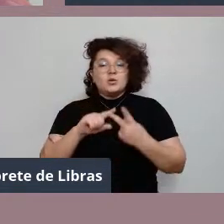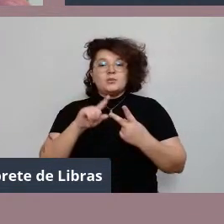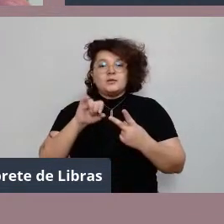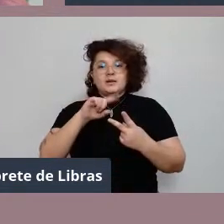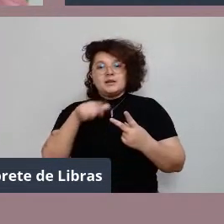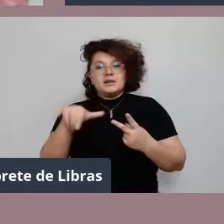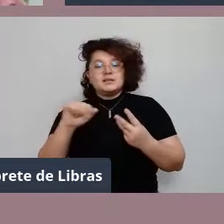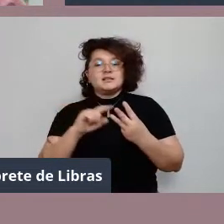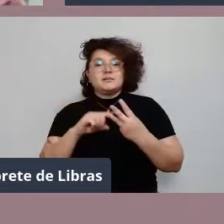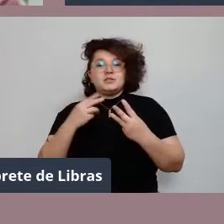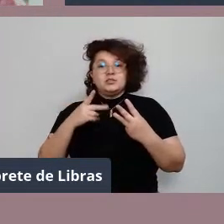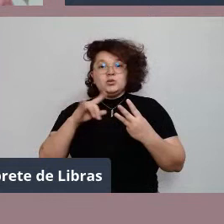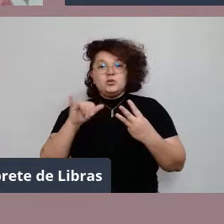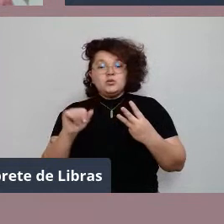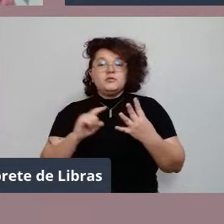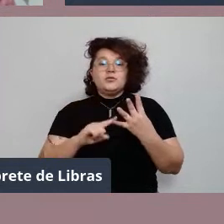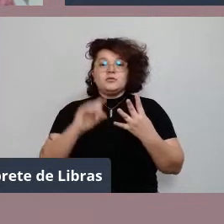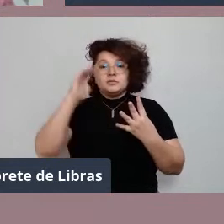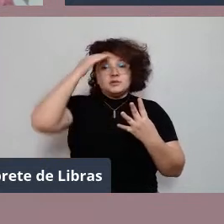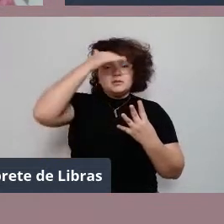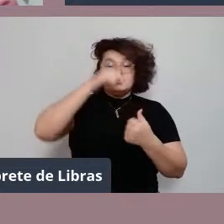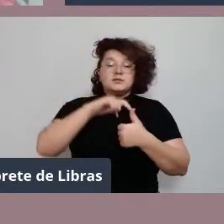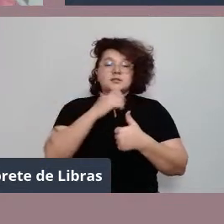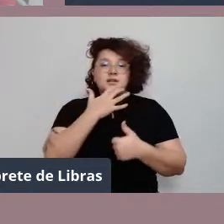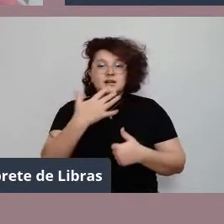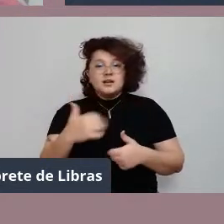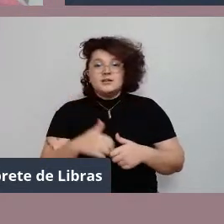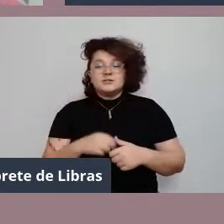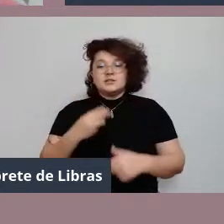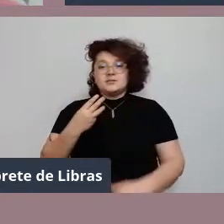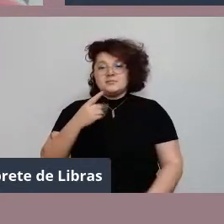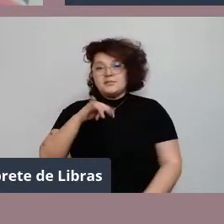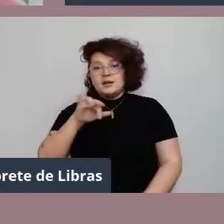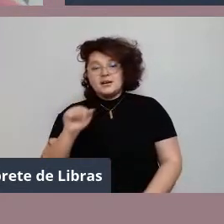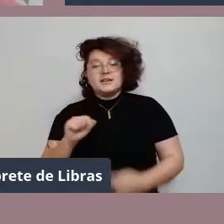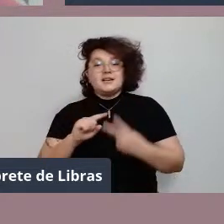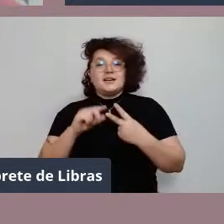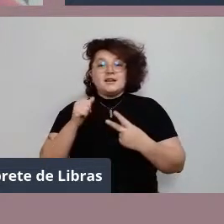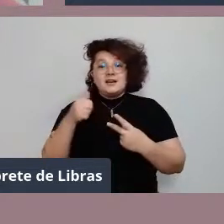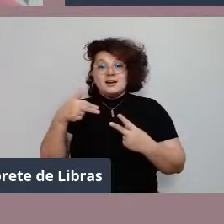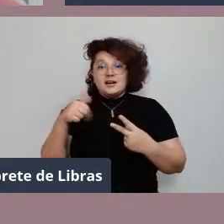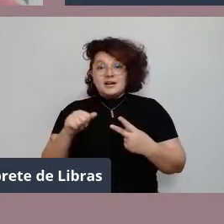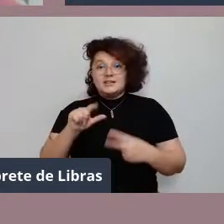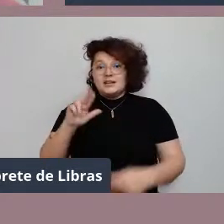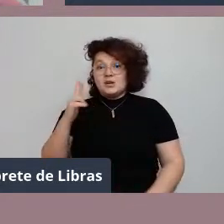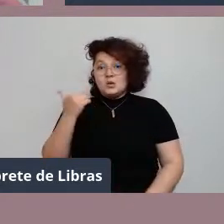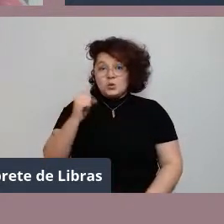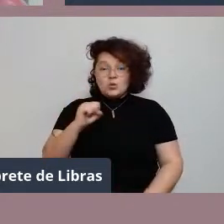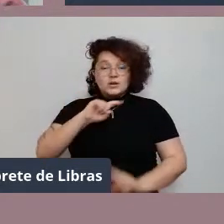Maria Machado, a Vânia, a Cláudia, a Maria, a Ana e ao Lucas, que estão aqui nos